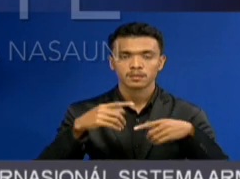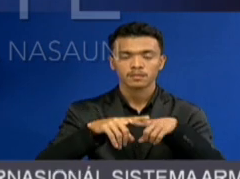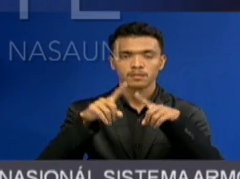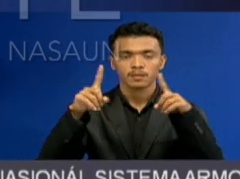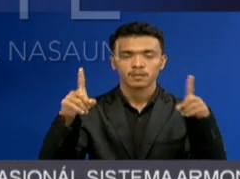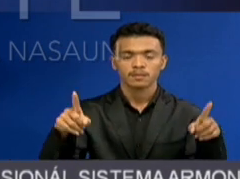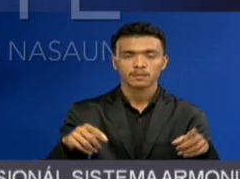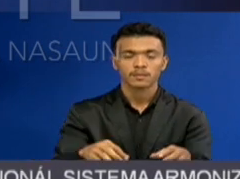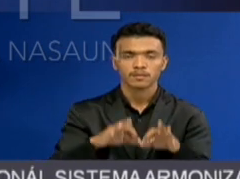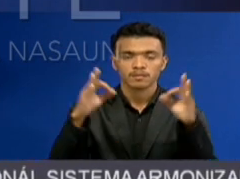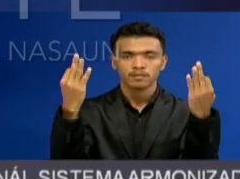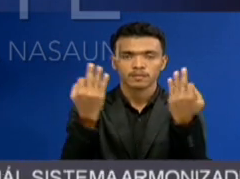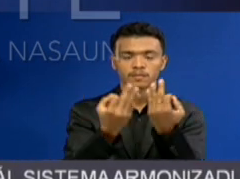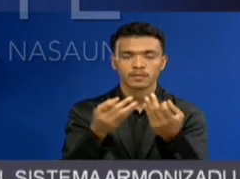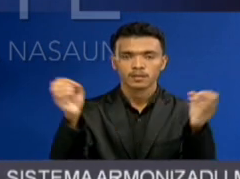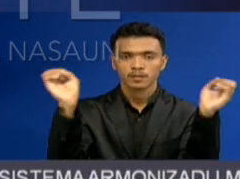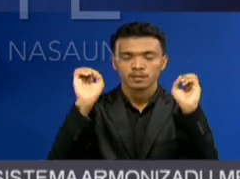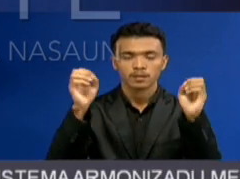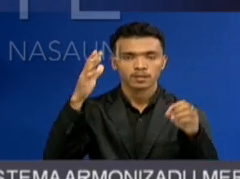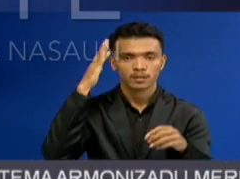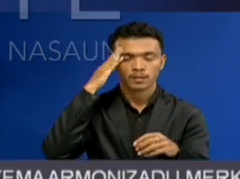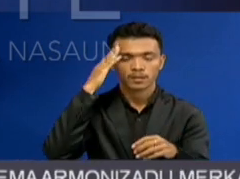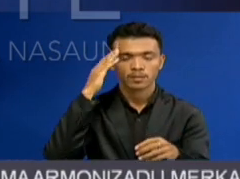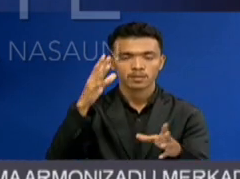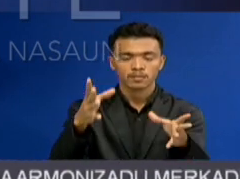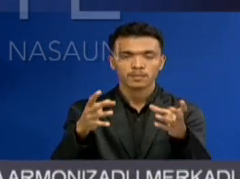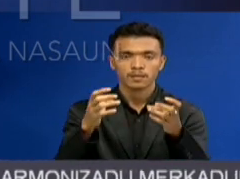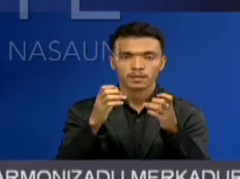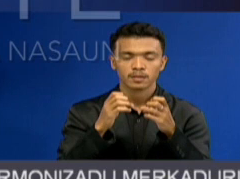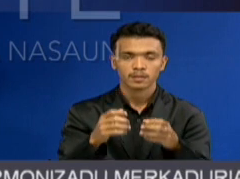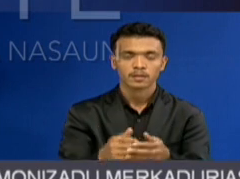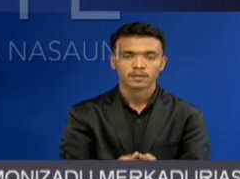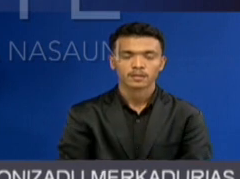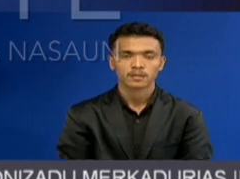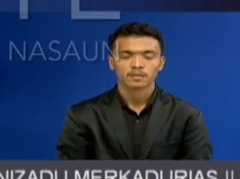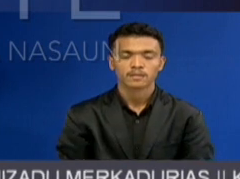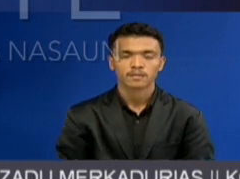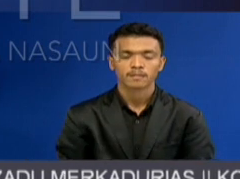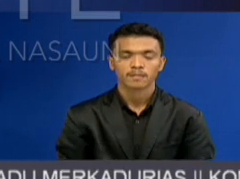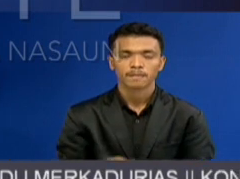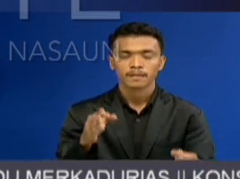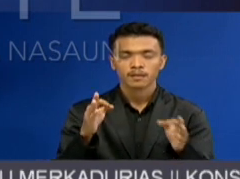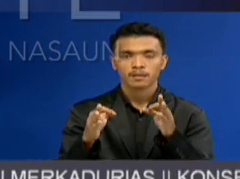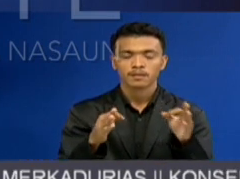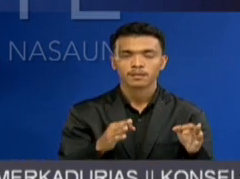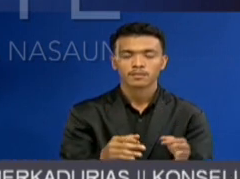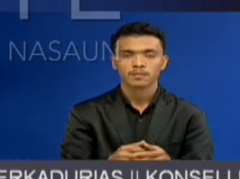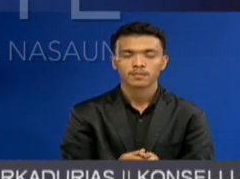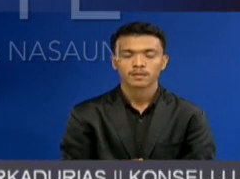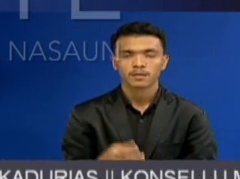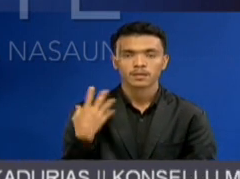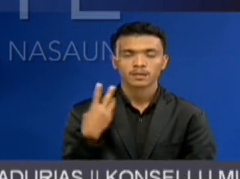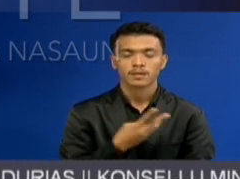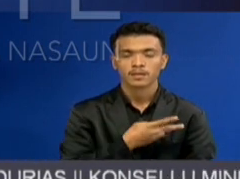iha parte balu família lá iha Hanoi ne bem hakara então iha parte da nema dela ruma